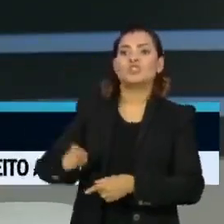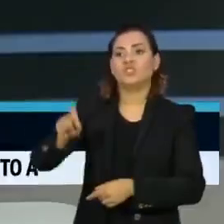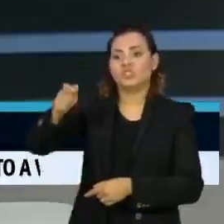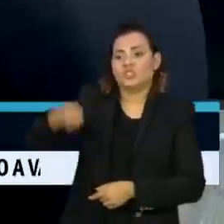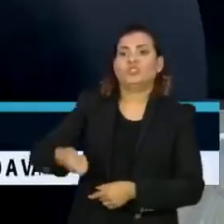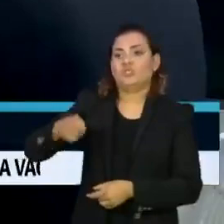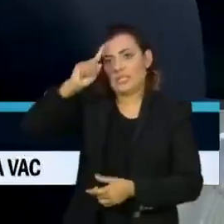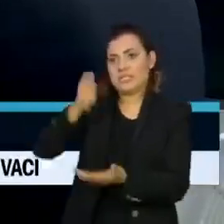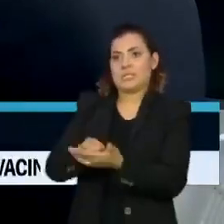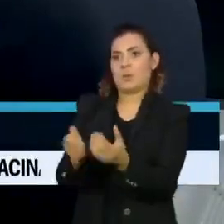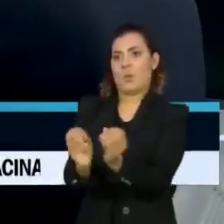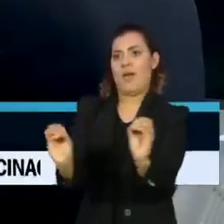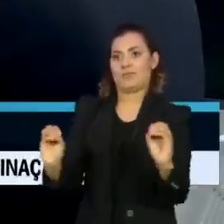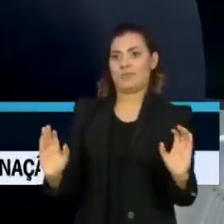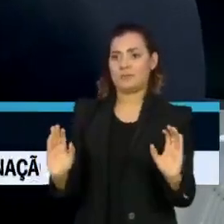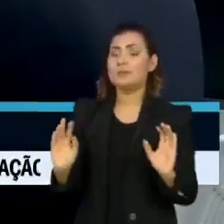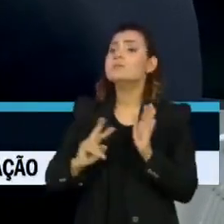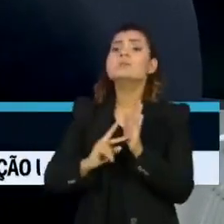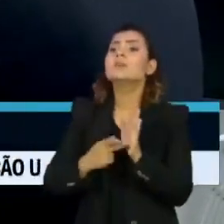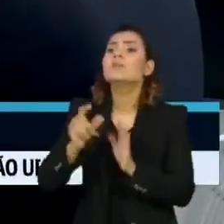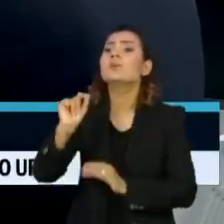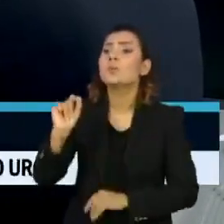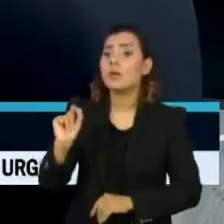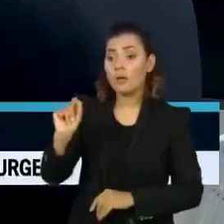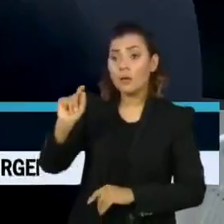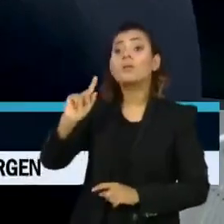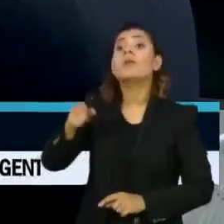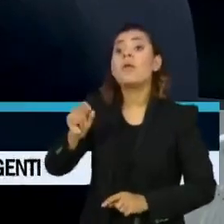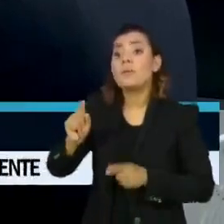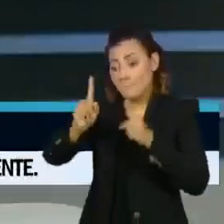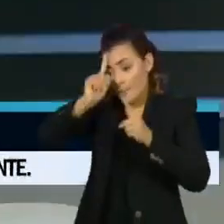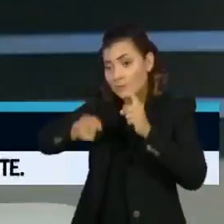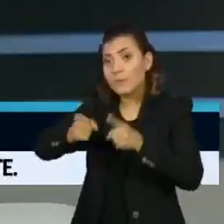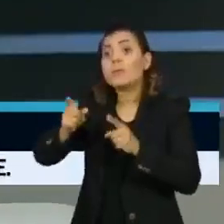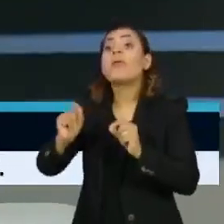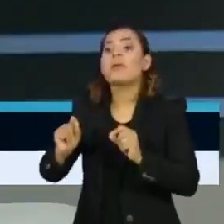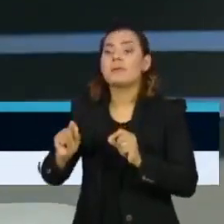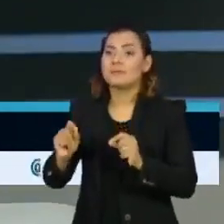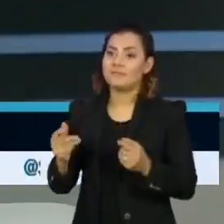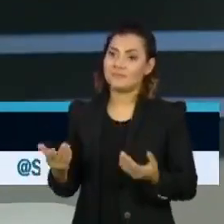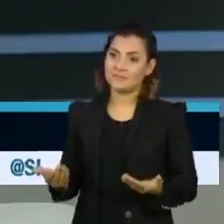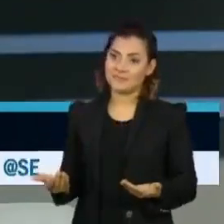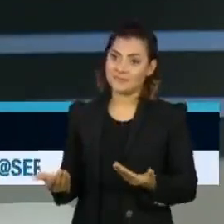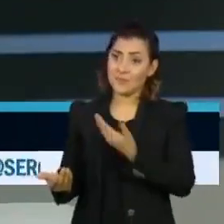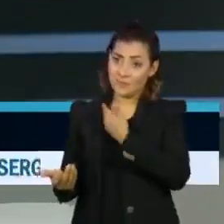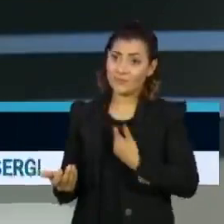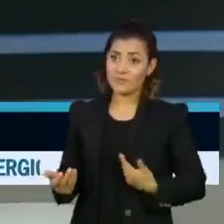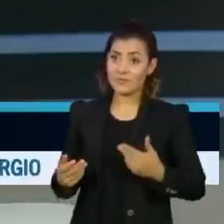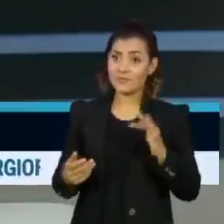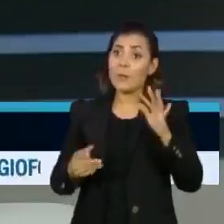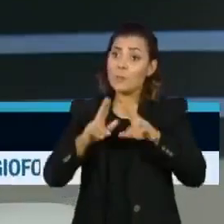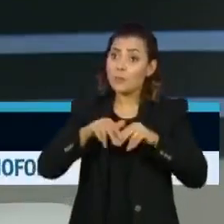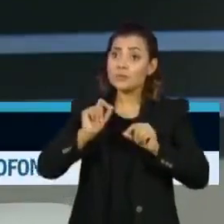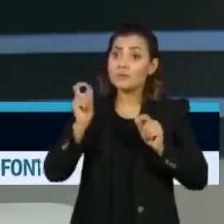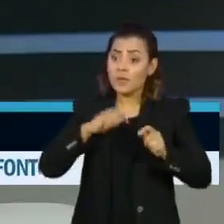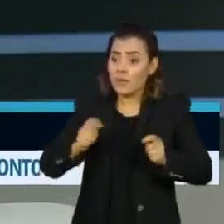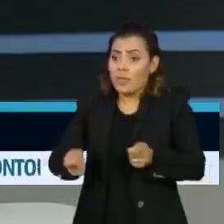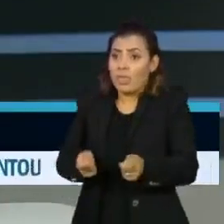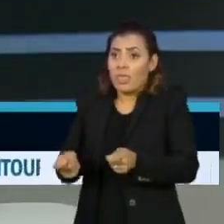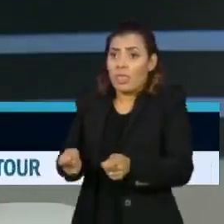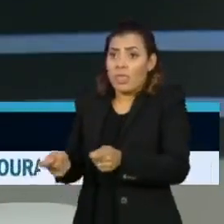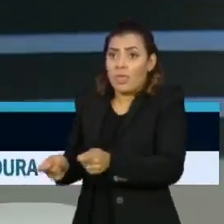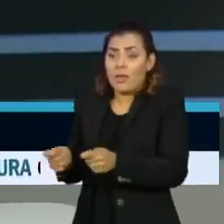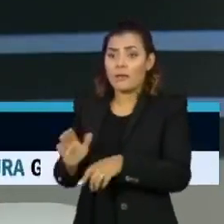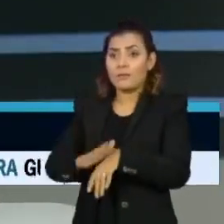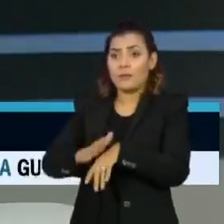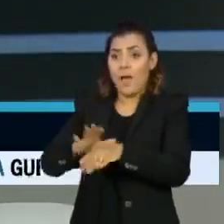isso significa? Indica que claramente o comando é do Tesouro e ele atuará isso de maneira bastante incisiva e forte.